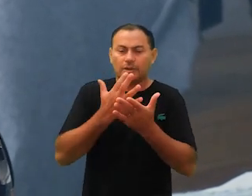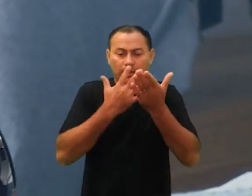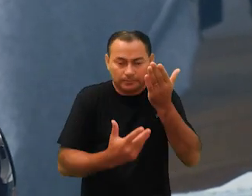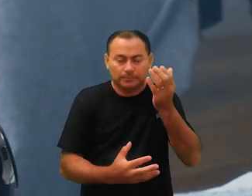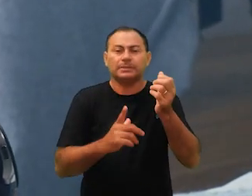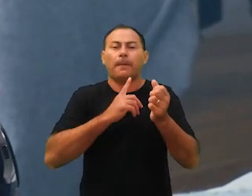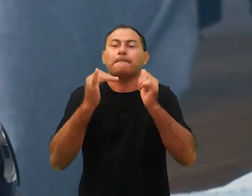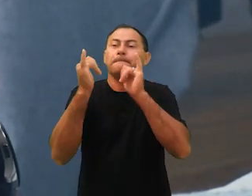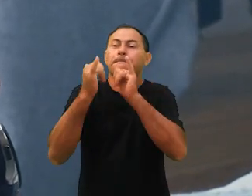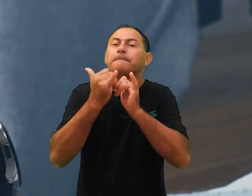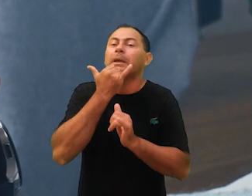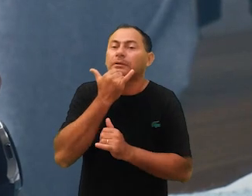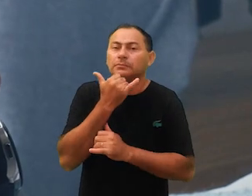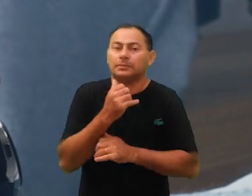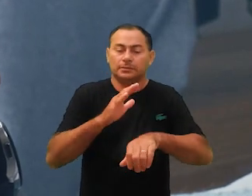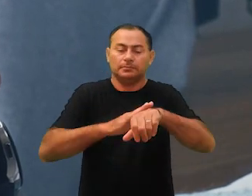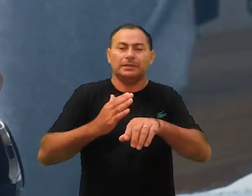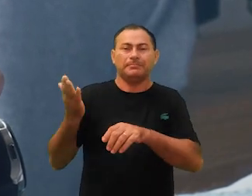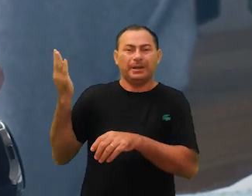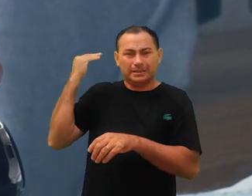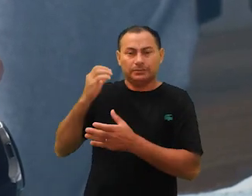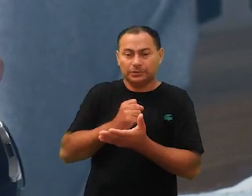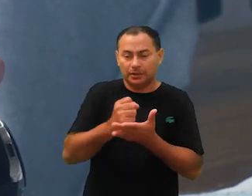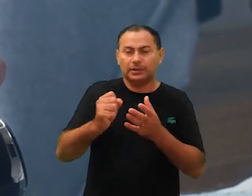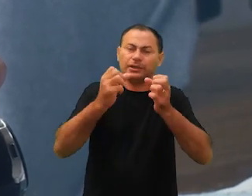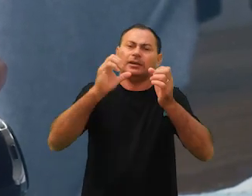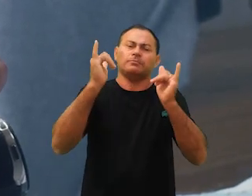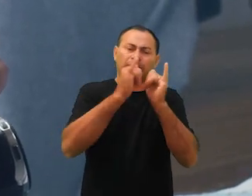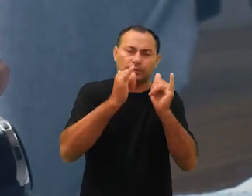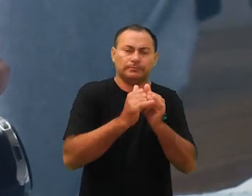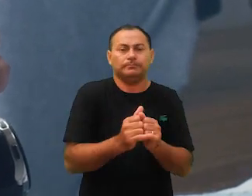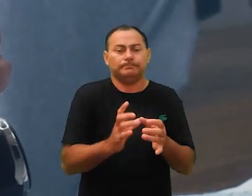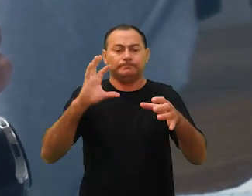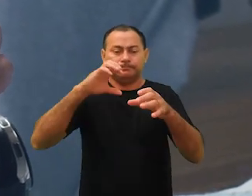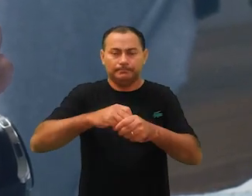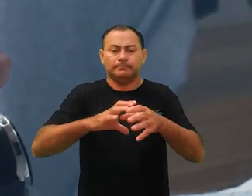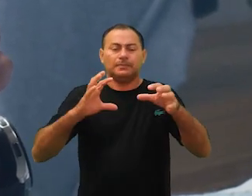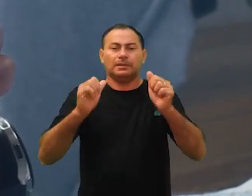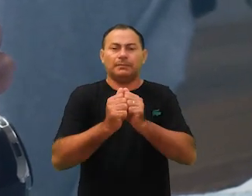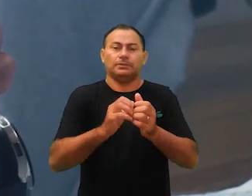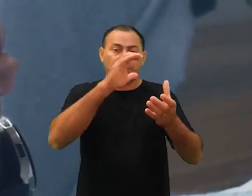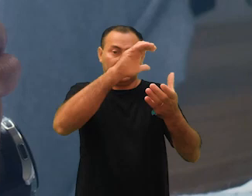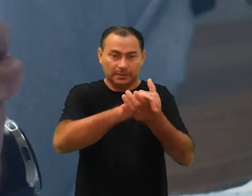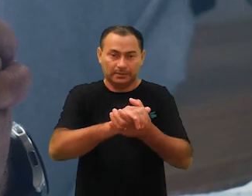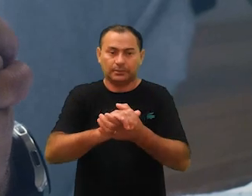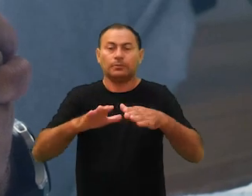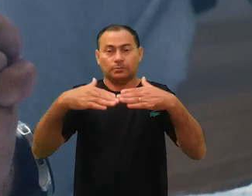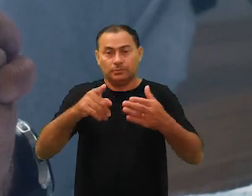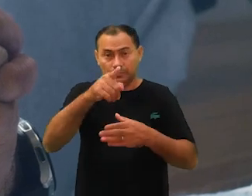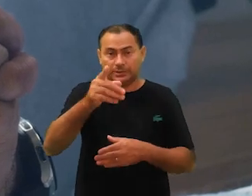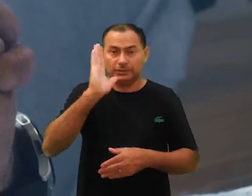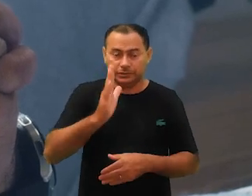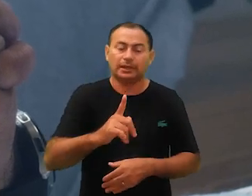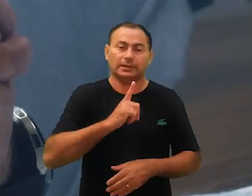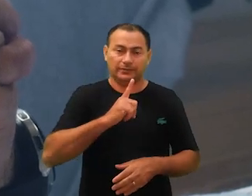dele para ter o perdão, então, neste passado, que já foi justificado, está incluído também os casamentos pelos